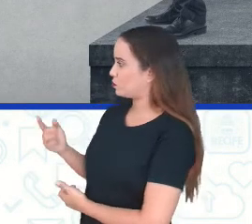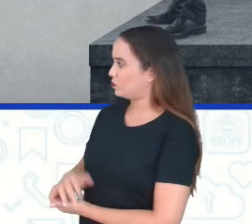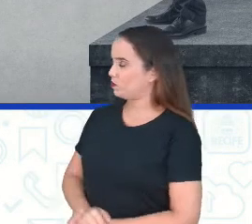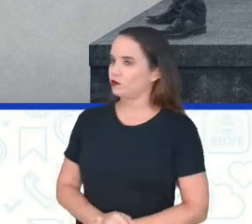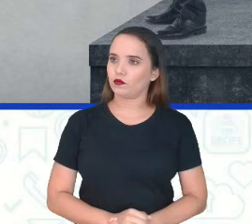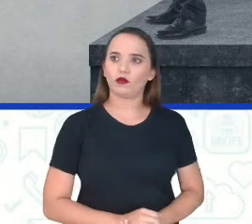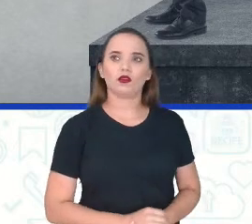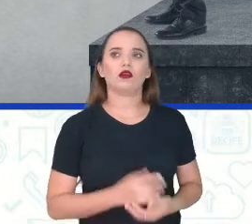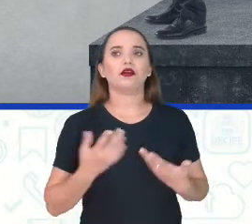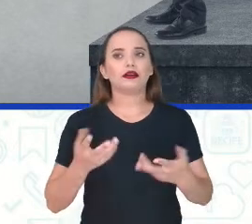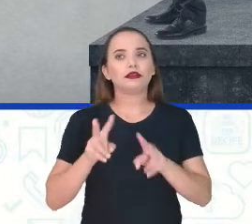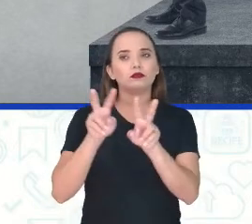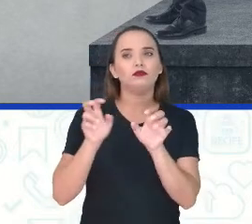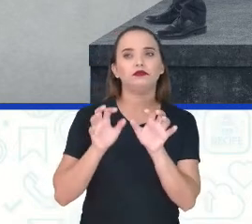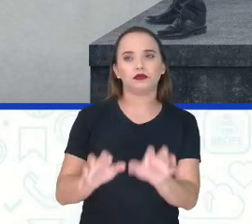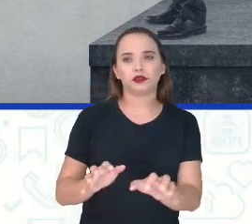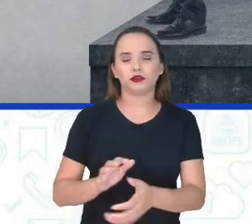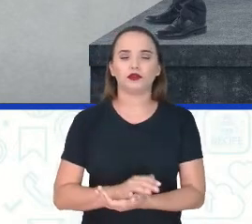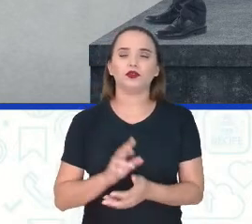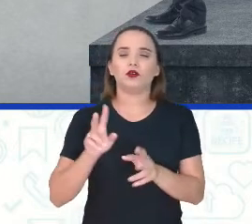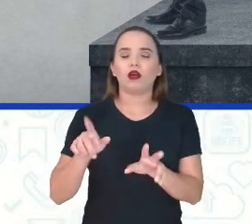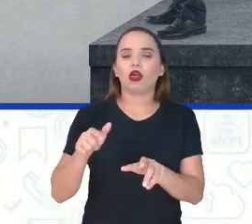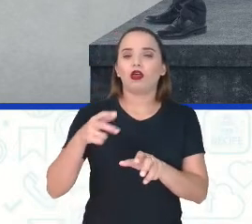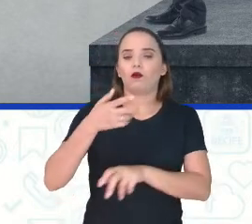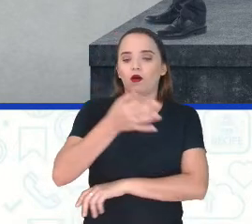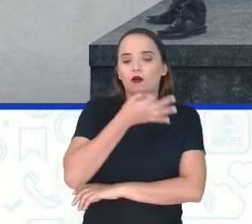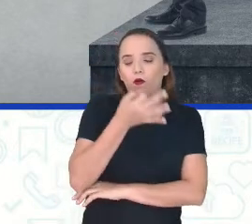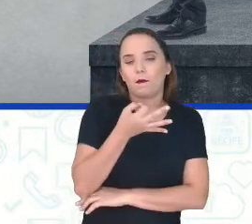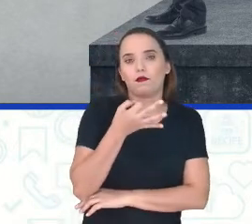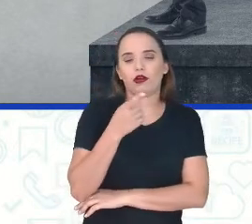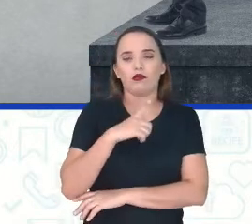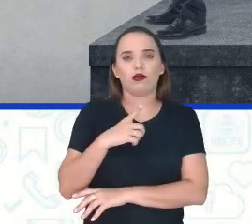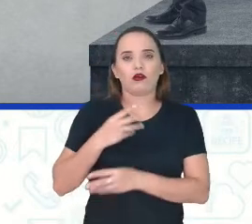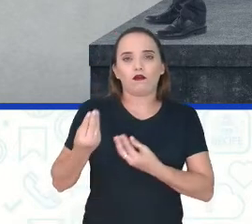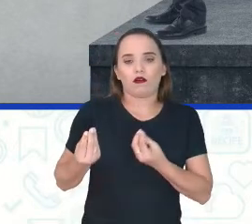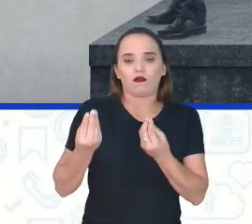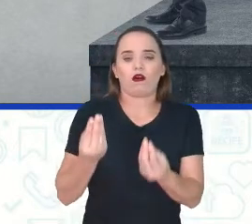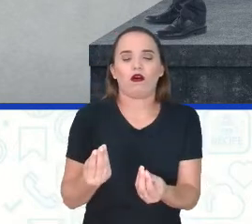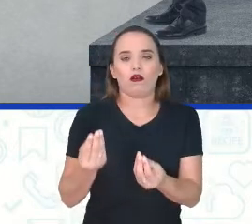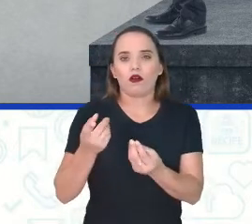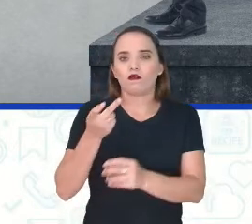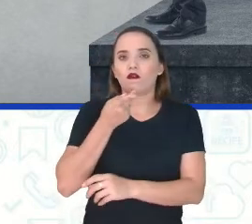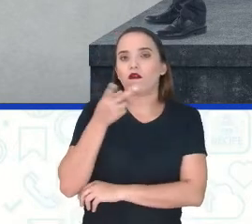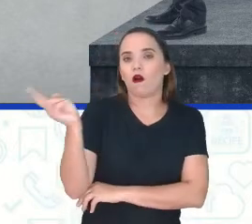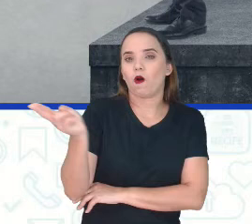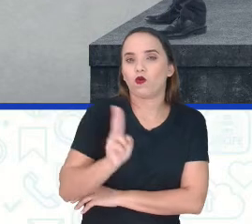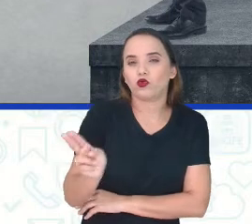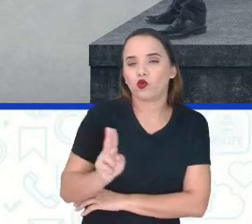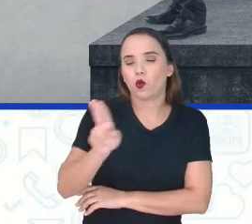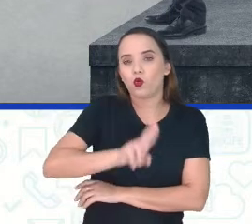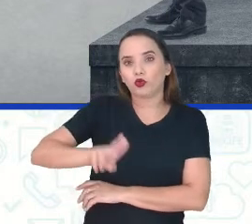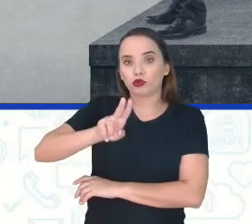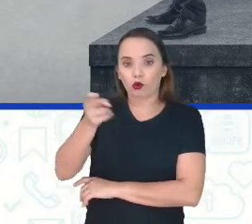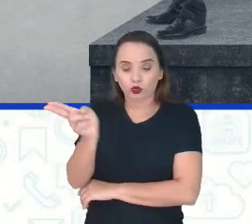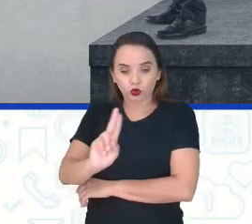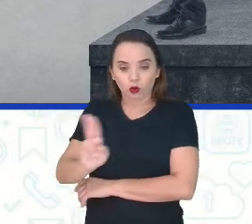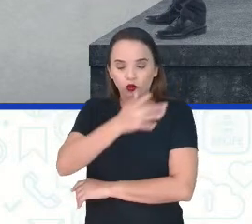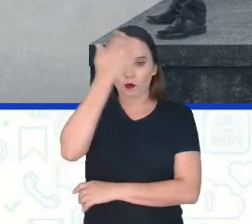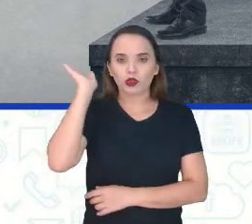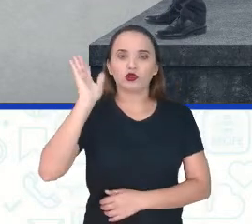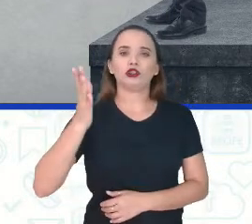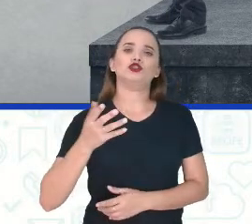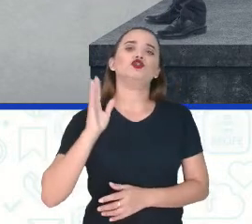Basicamente consiste num argumento onde é citado um especialista, onde faz-se um apelo à